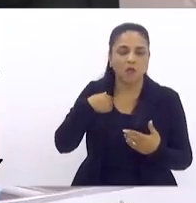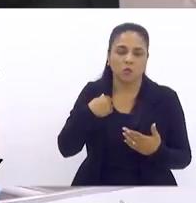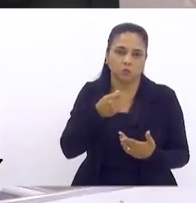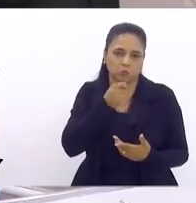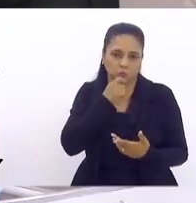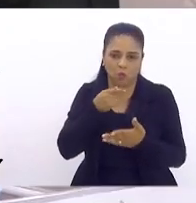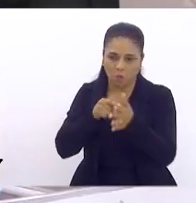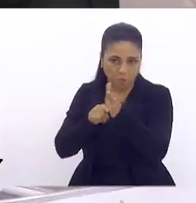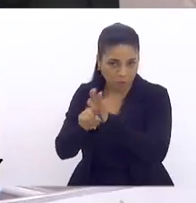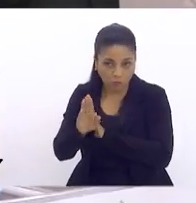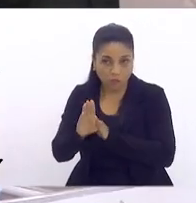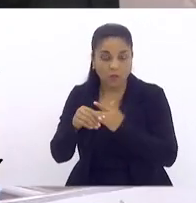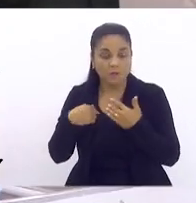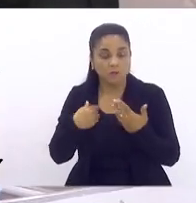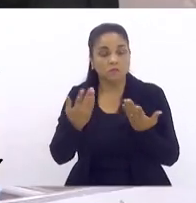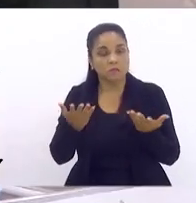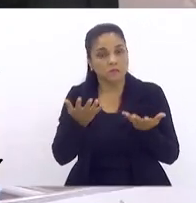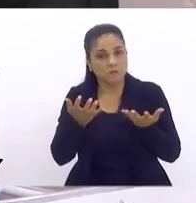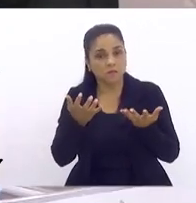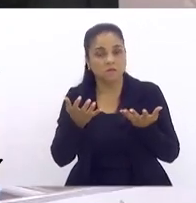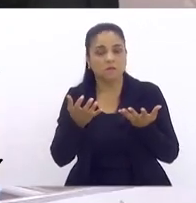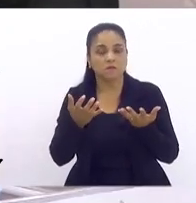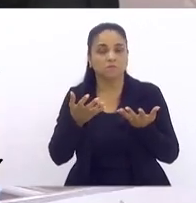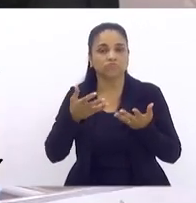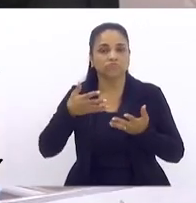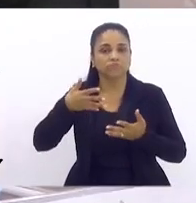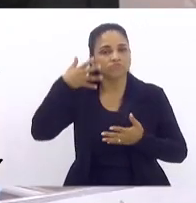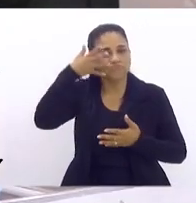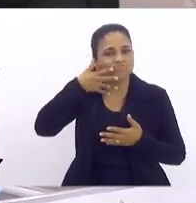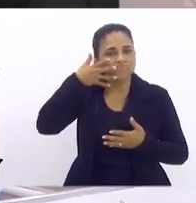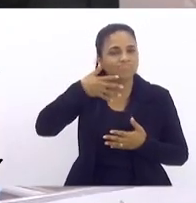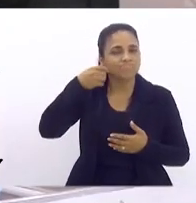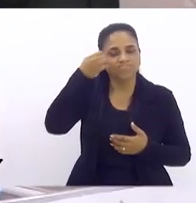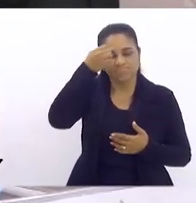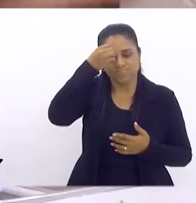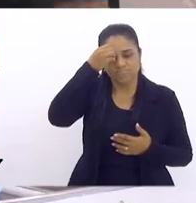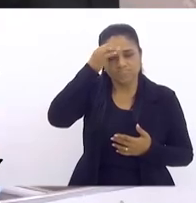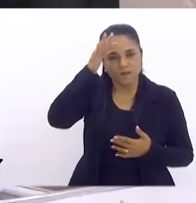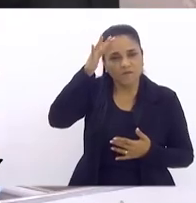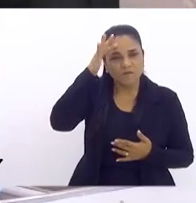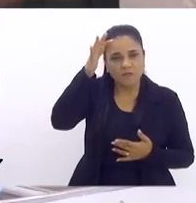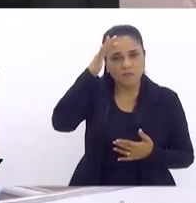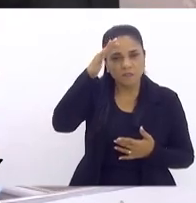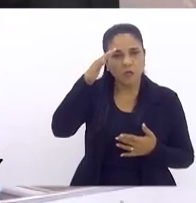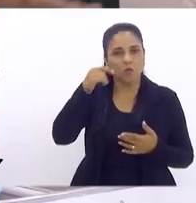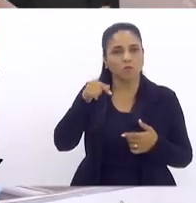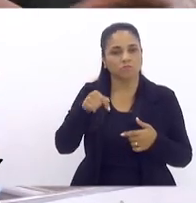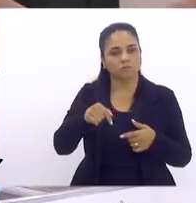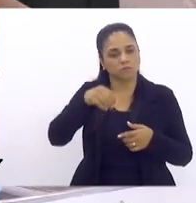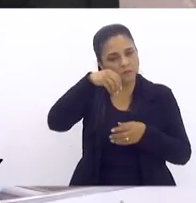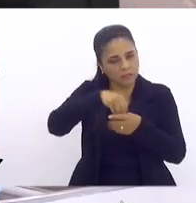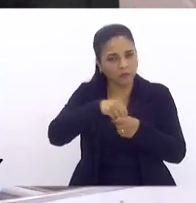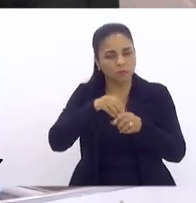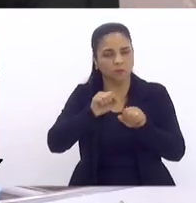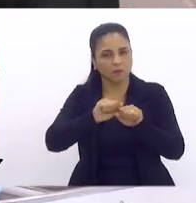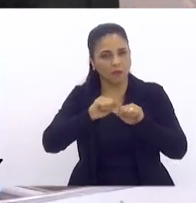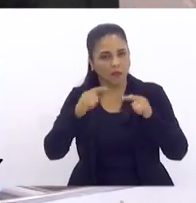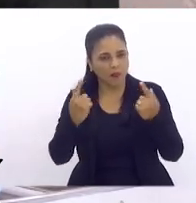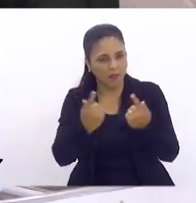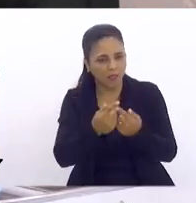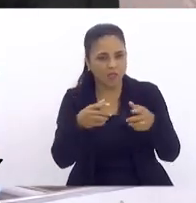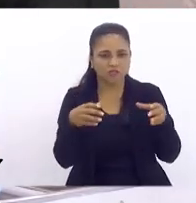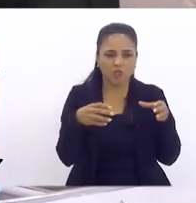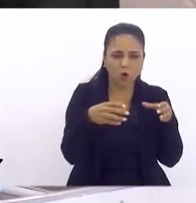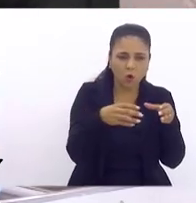mas eu queria trazer essa reflexão porque eu acho que isso vai estar na Live como todo vai estar na presidência de cada Comissão